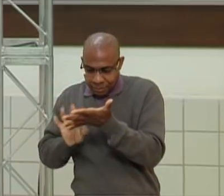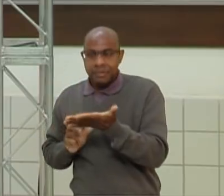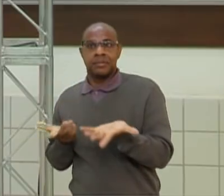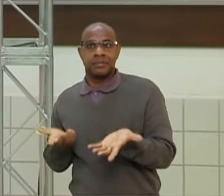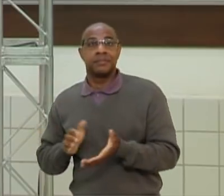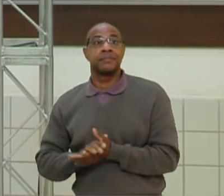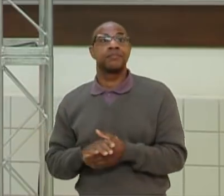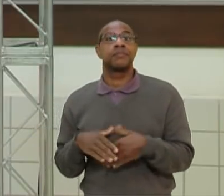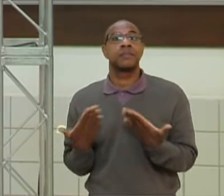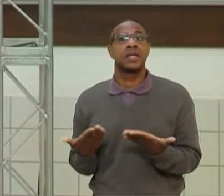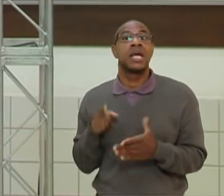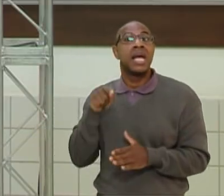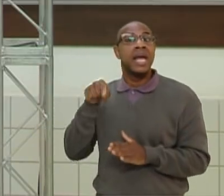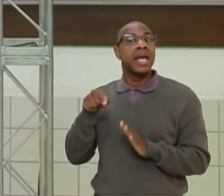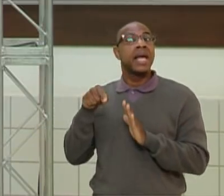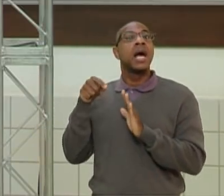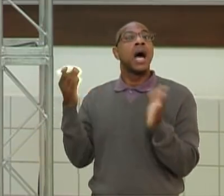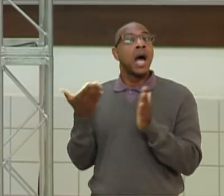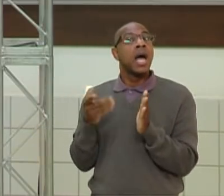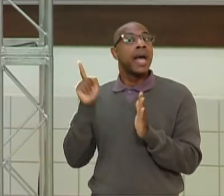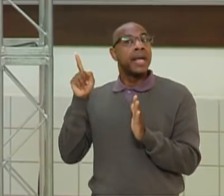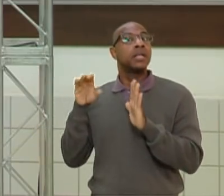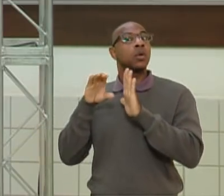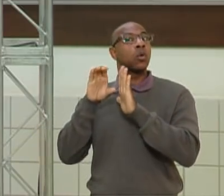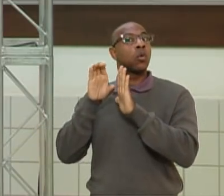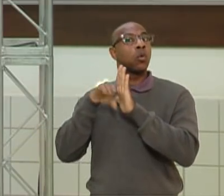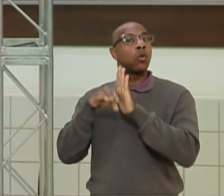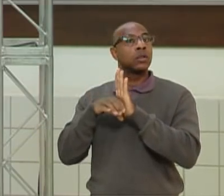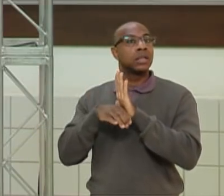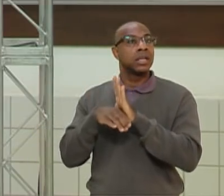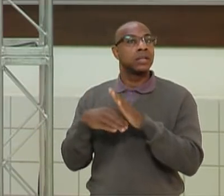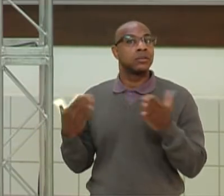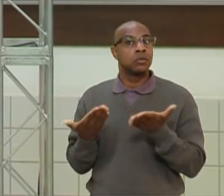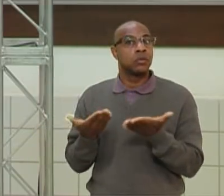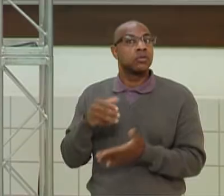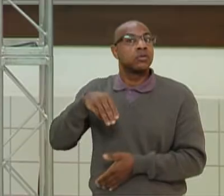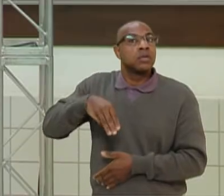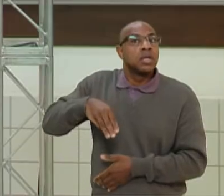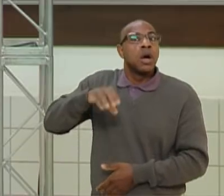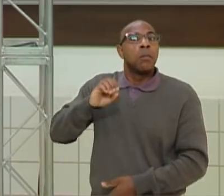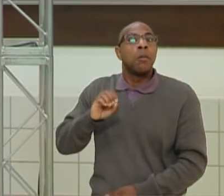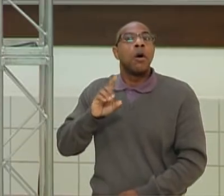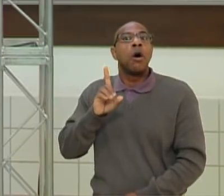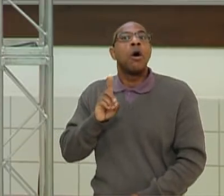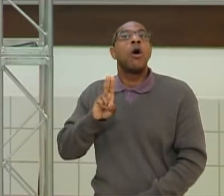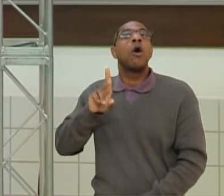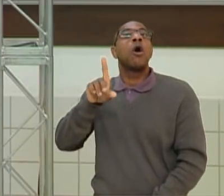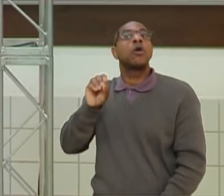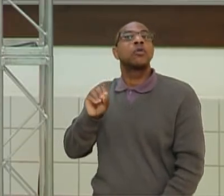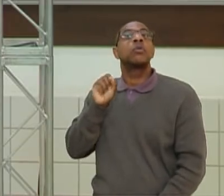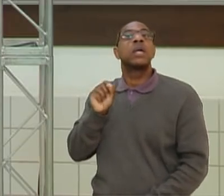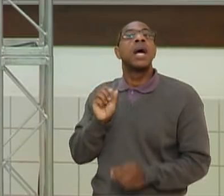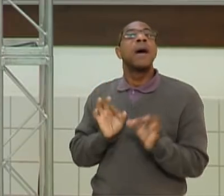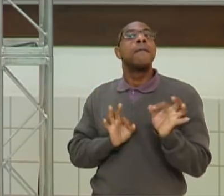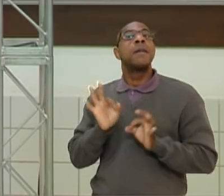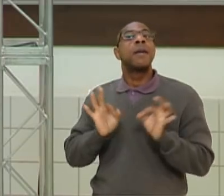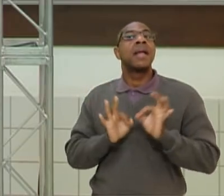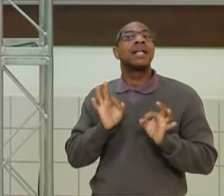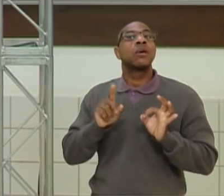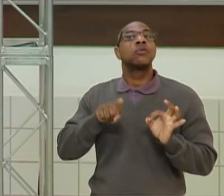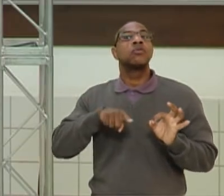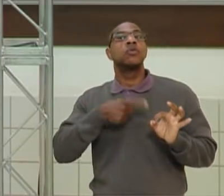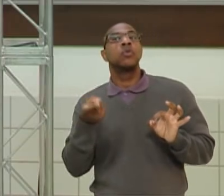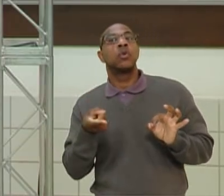simplificações. Este conceito que a gente trabalhou de módulo é uma preparação para um outro conceito importante.